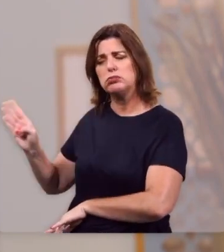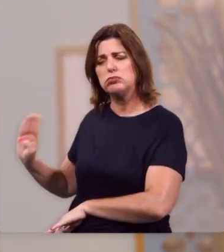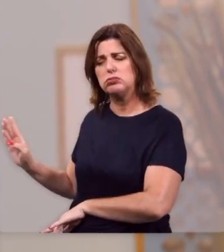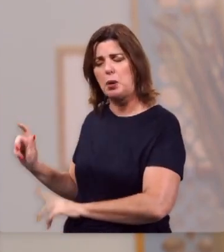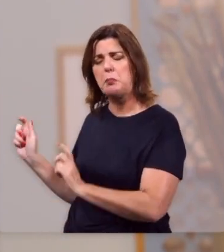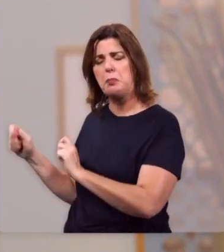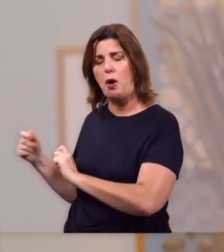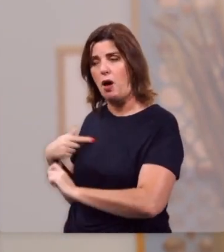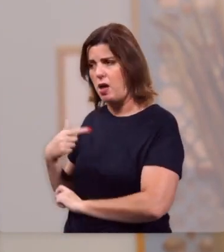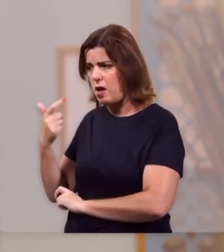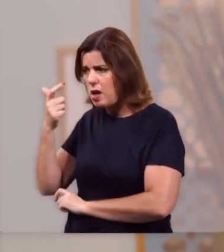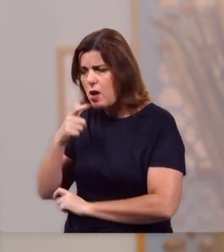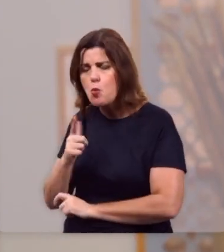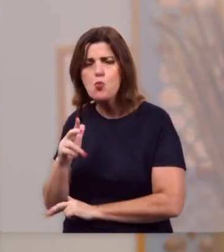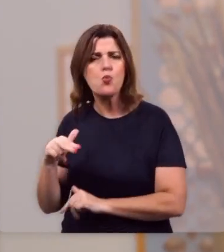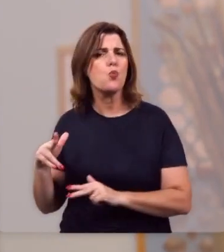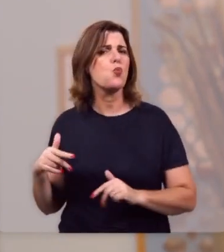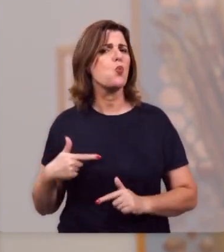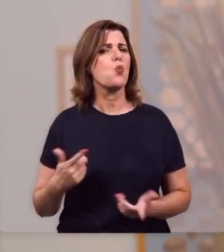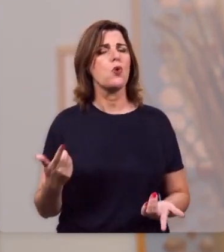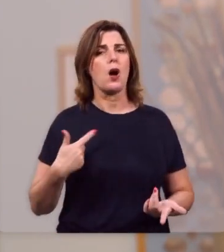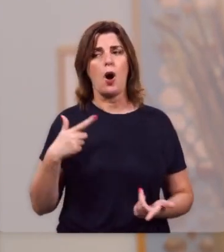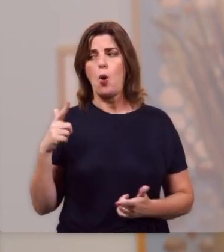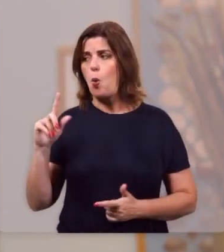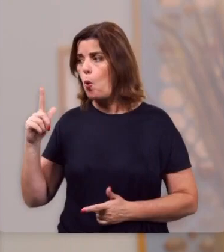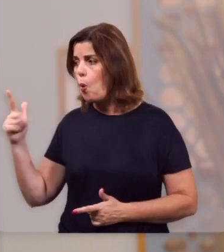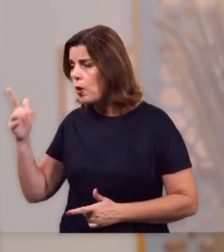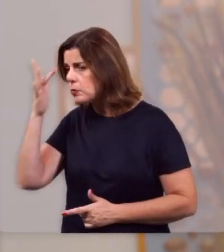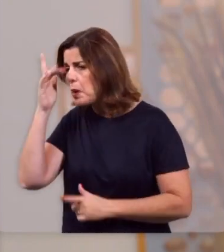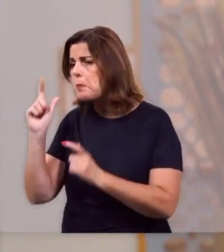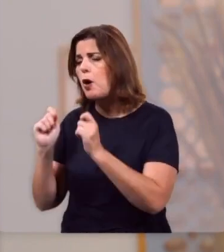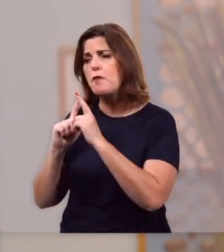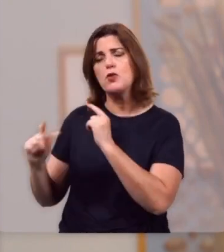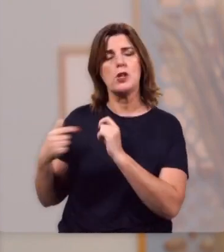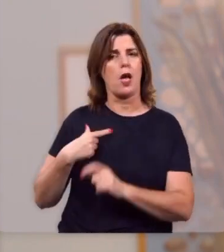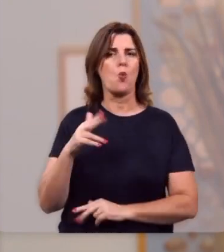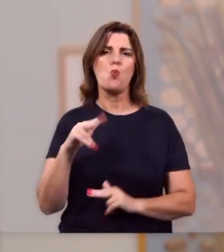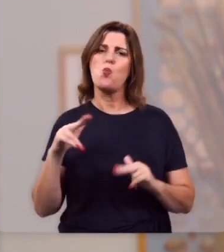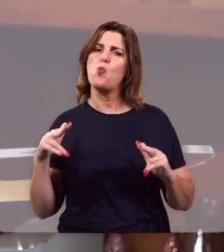se escandalizar, eu não. Os outros podem fugir, eu não.